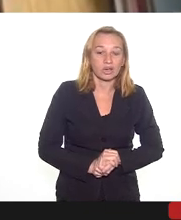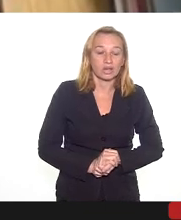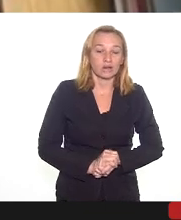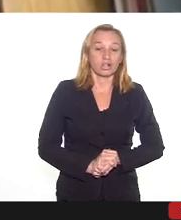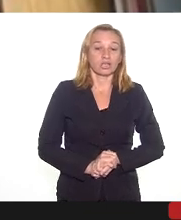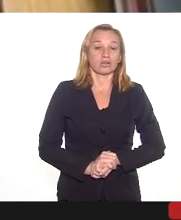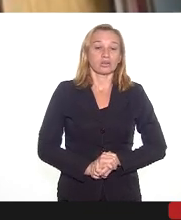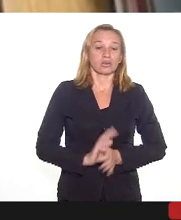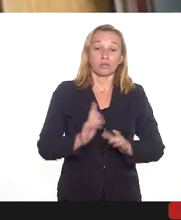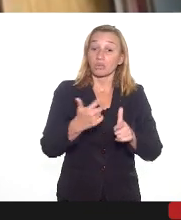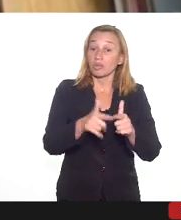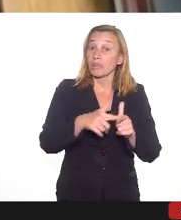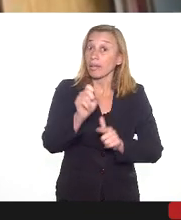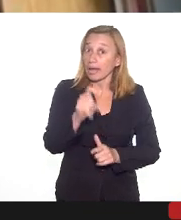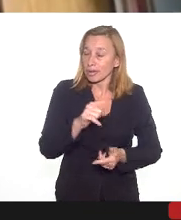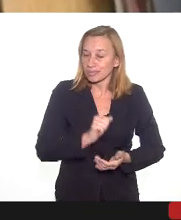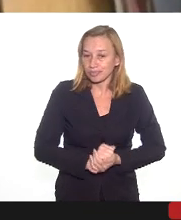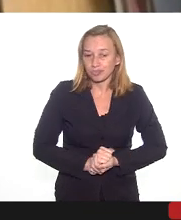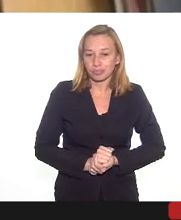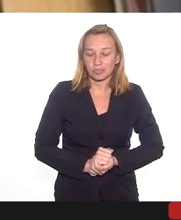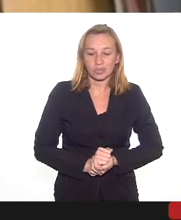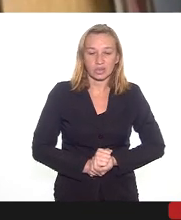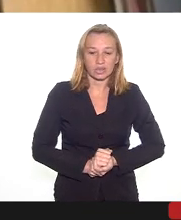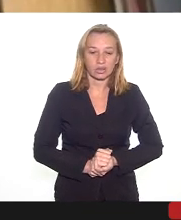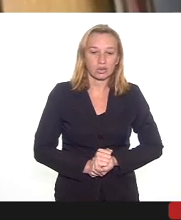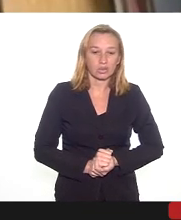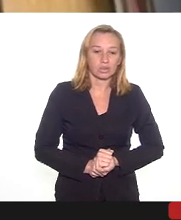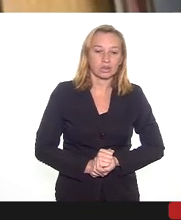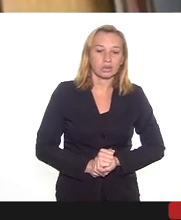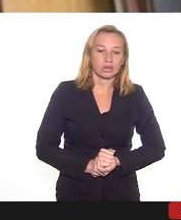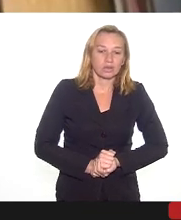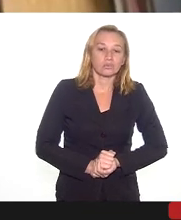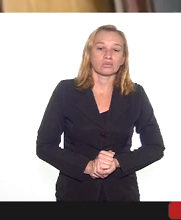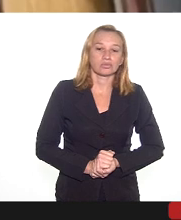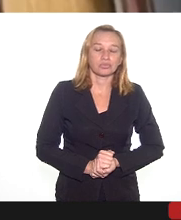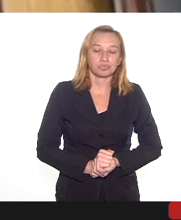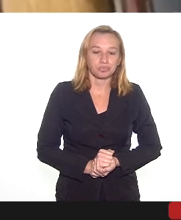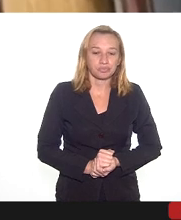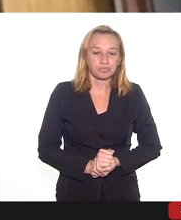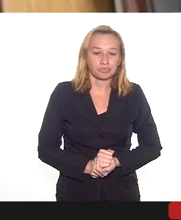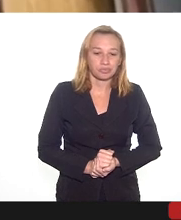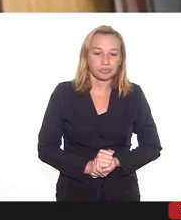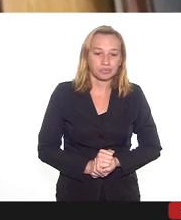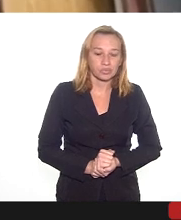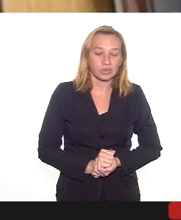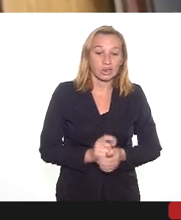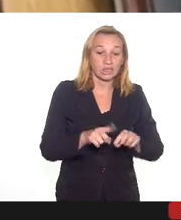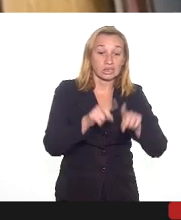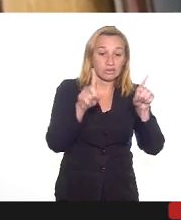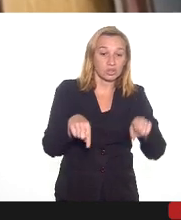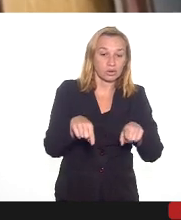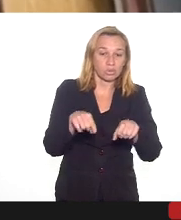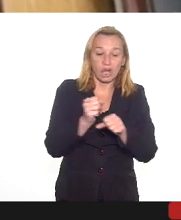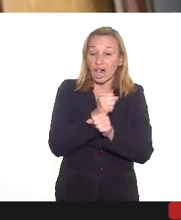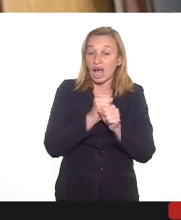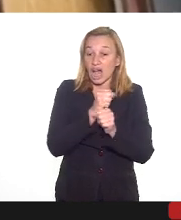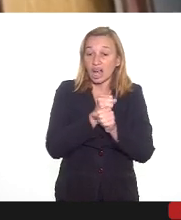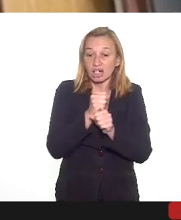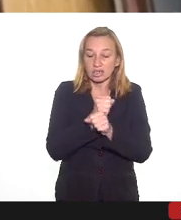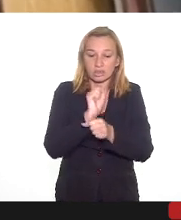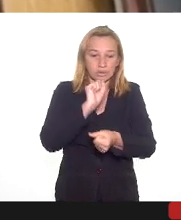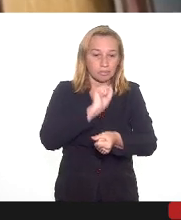gente tem é a seguinte, assim, aqui eu me compadeço totalmente com a situação dos servidores que estão há muito tempo sem